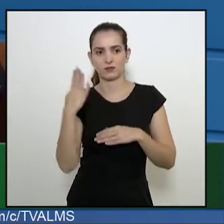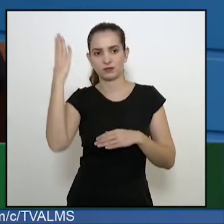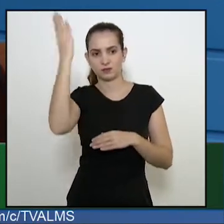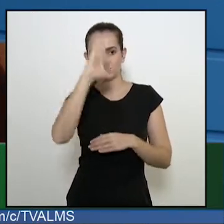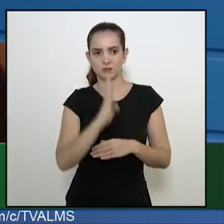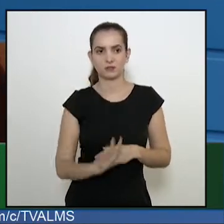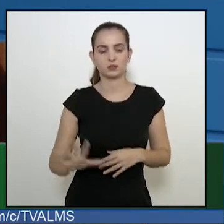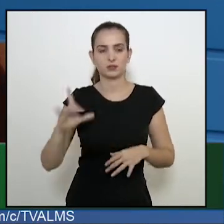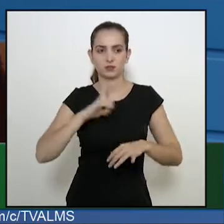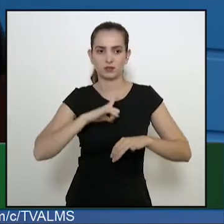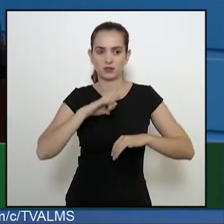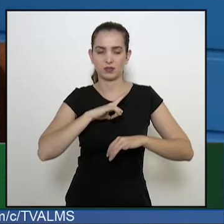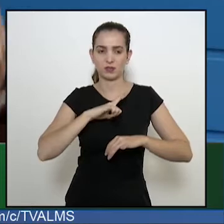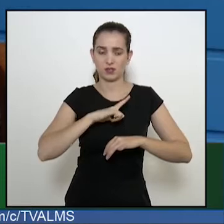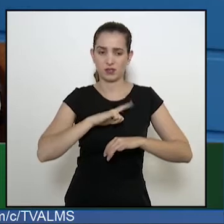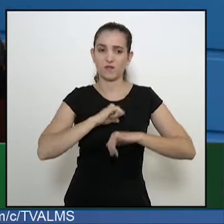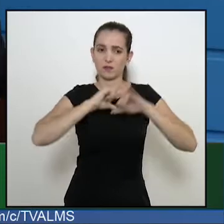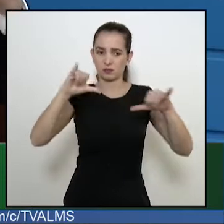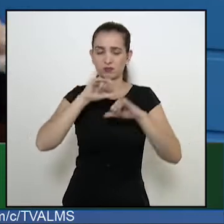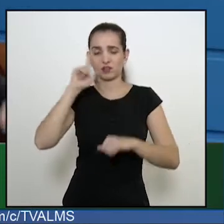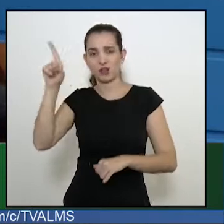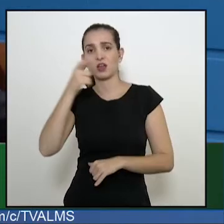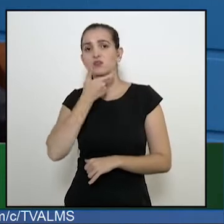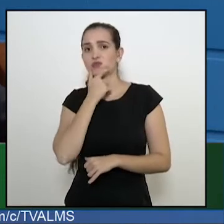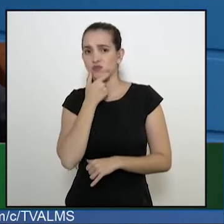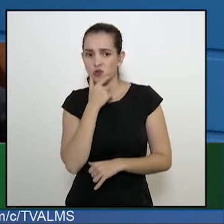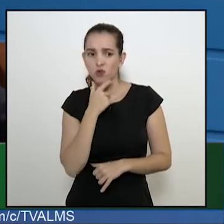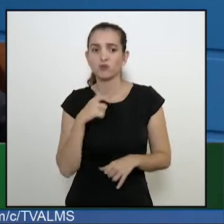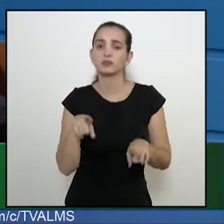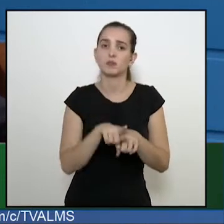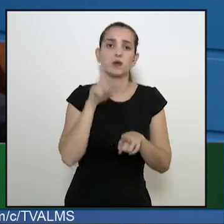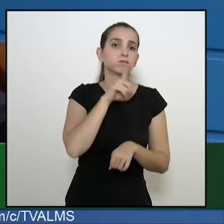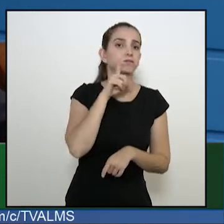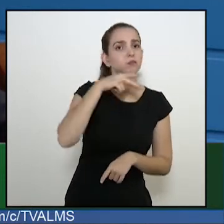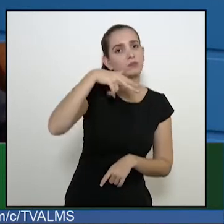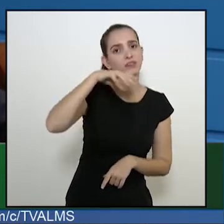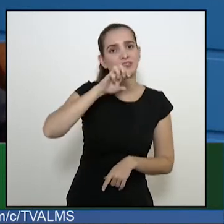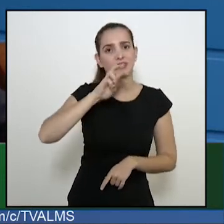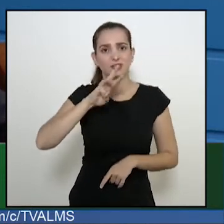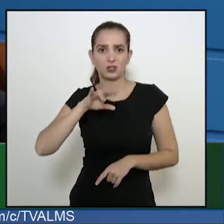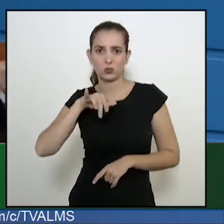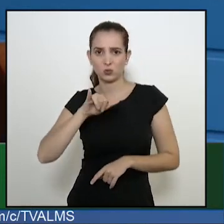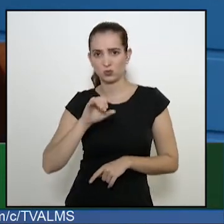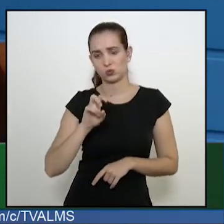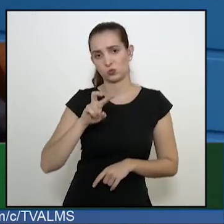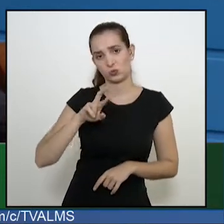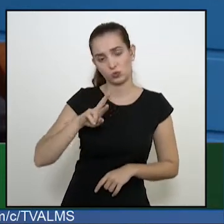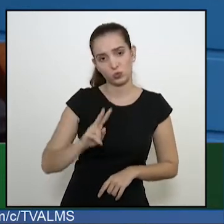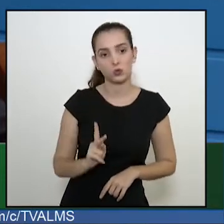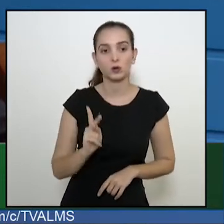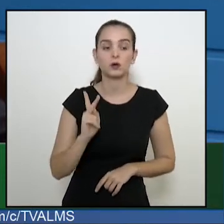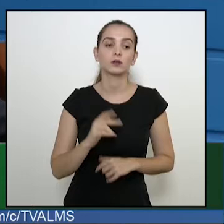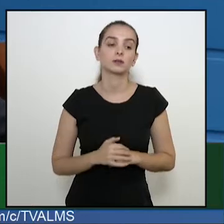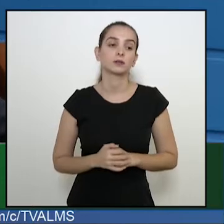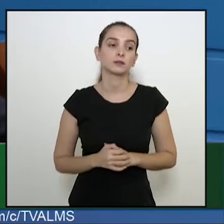teve manifestação em Londres, em Nova York, em vários países, na França, Por